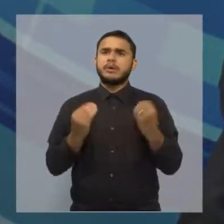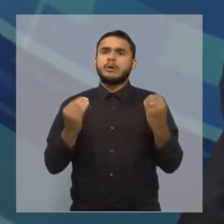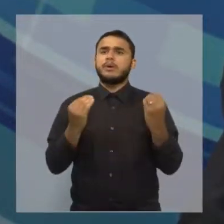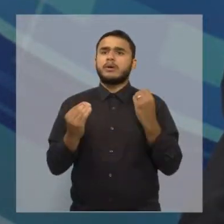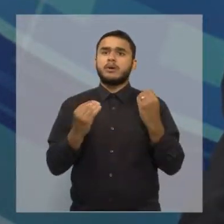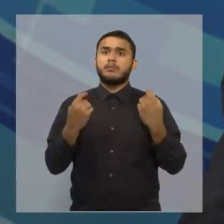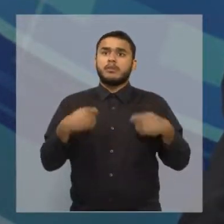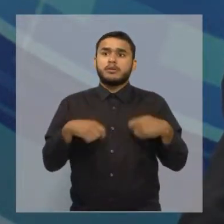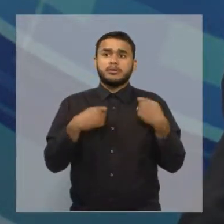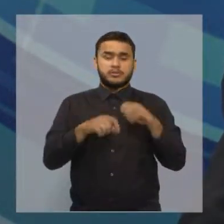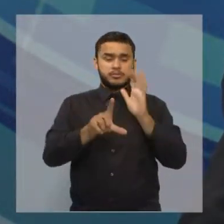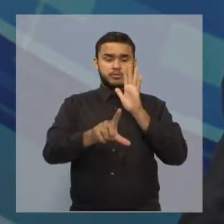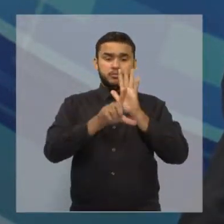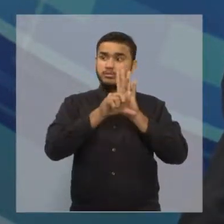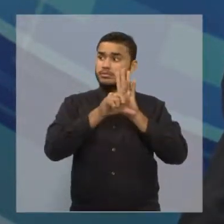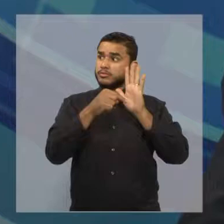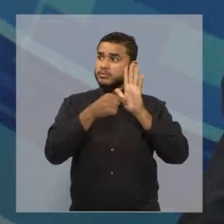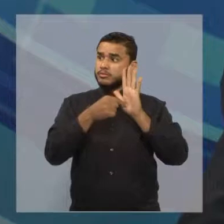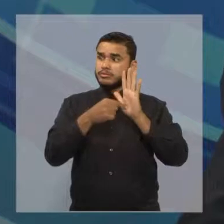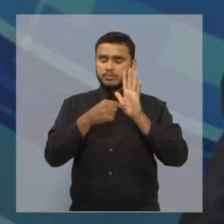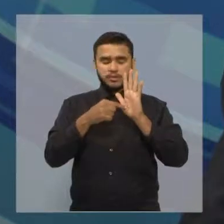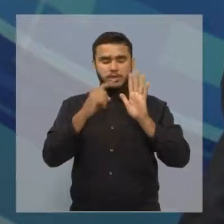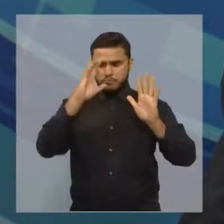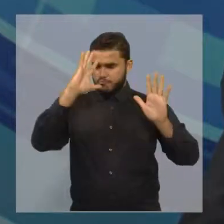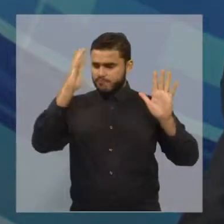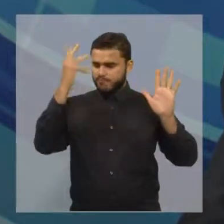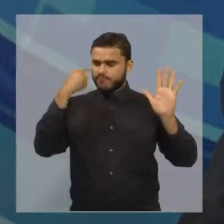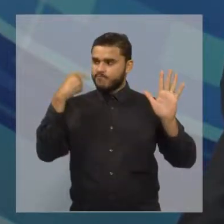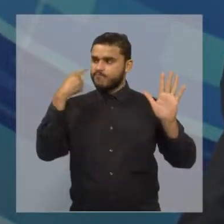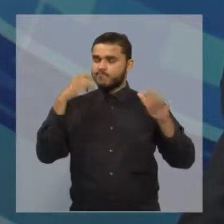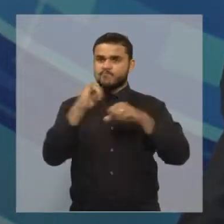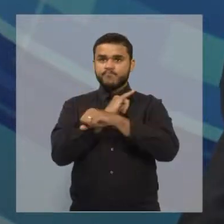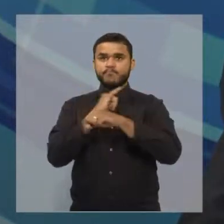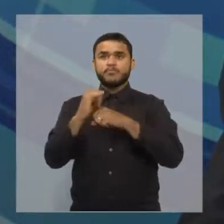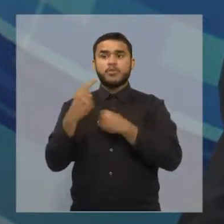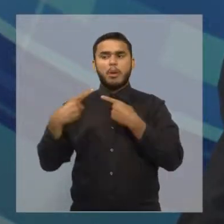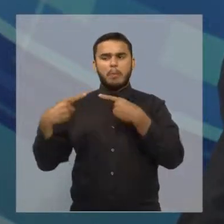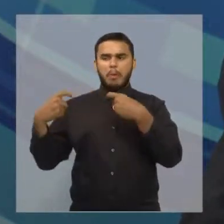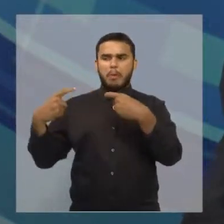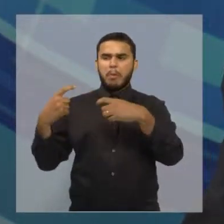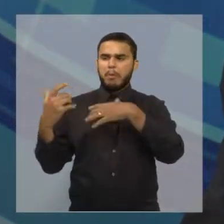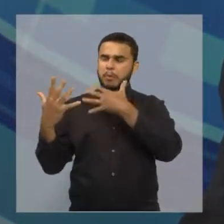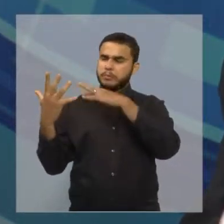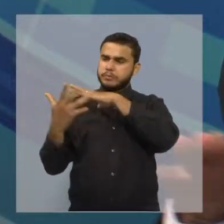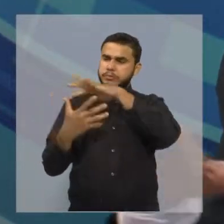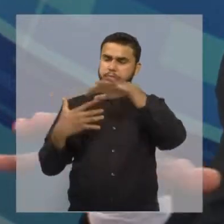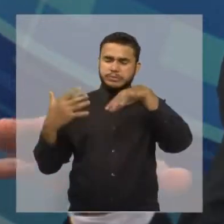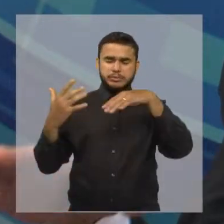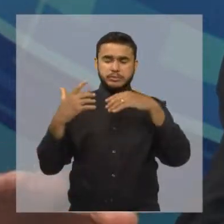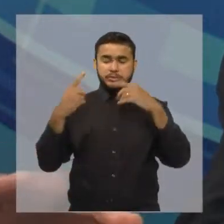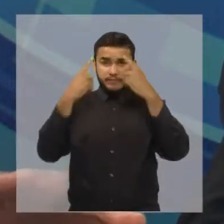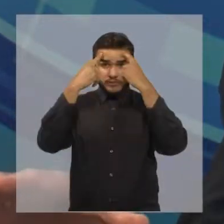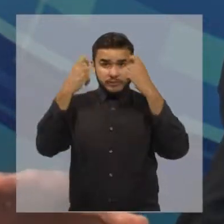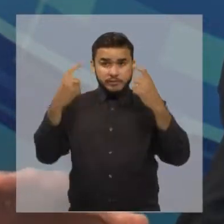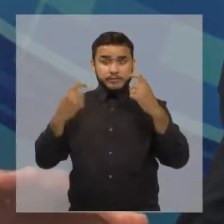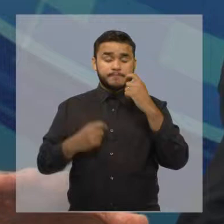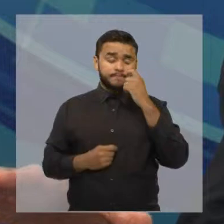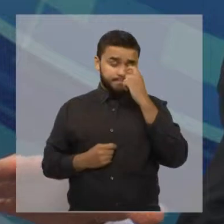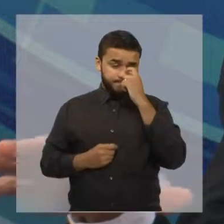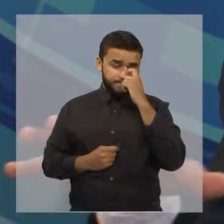uma legislação extraordinária. E legislações draconianas são